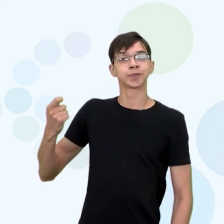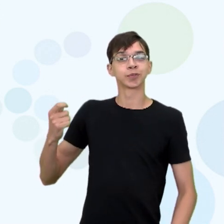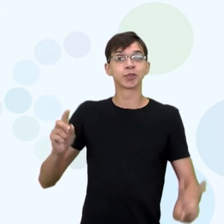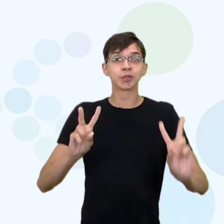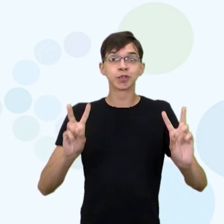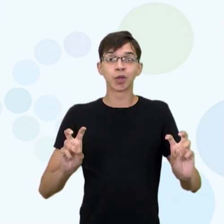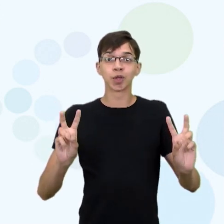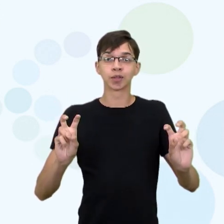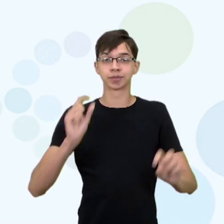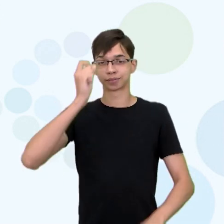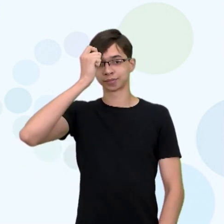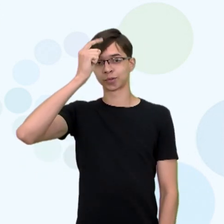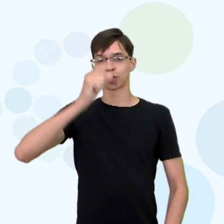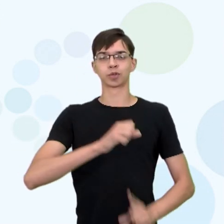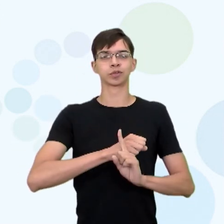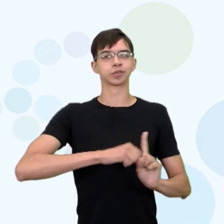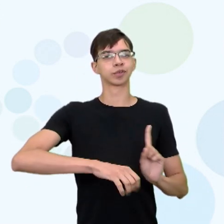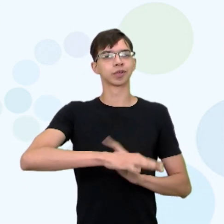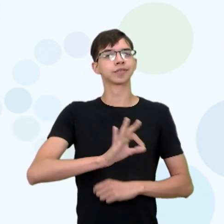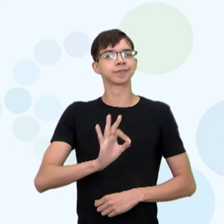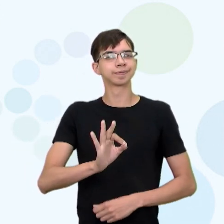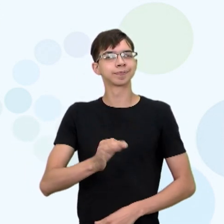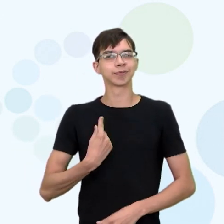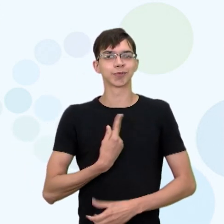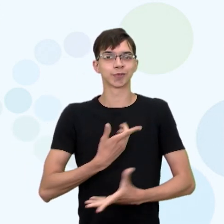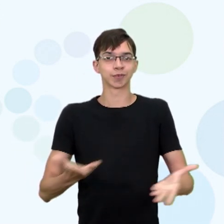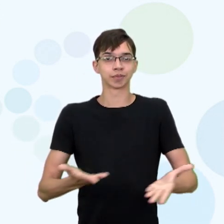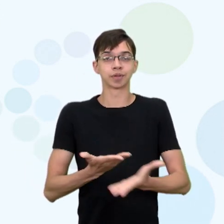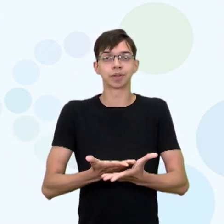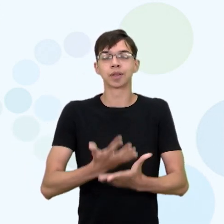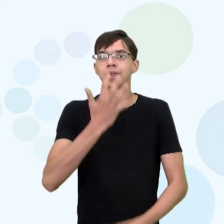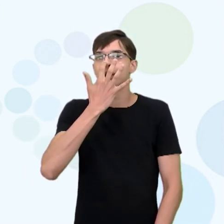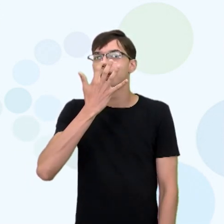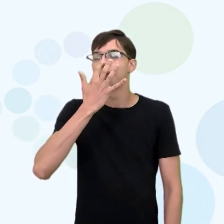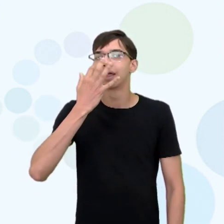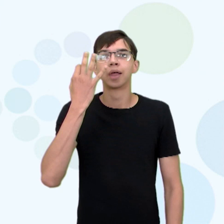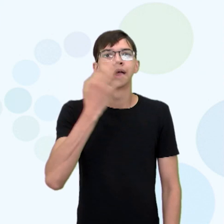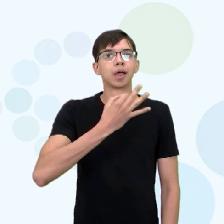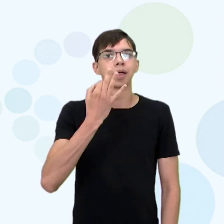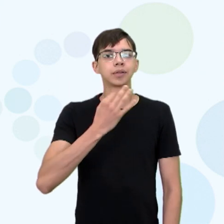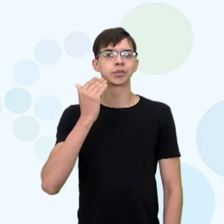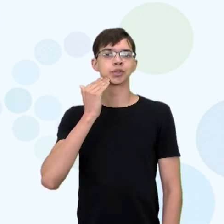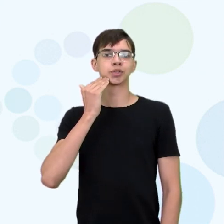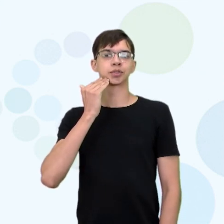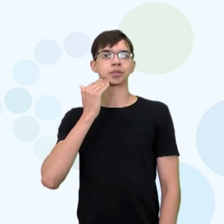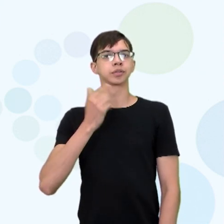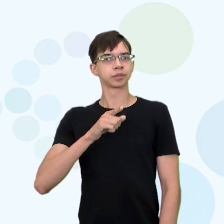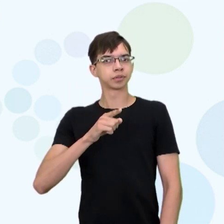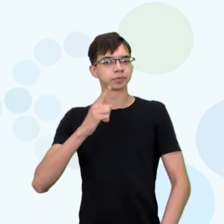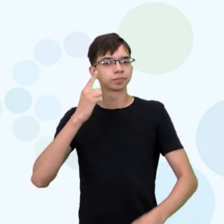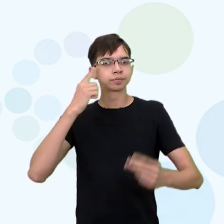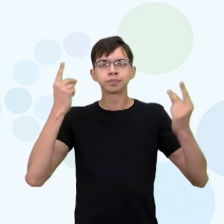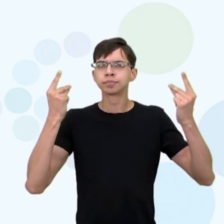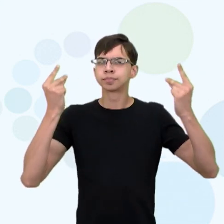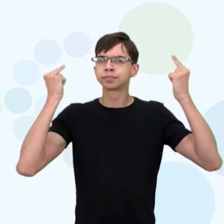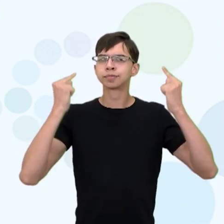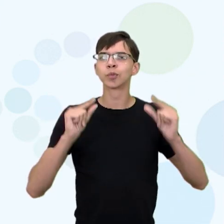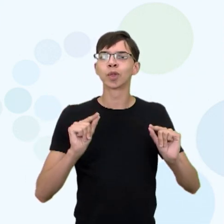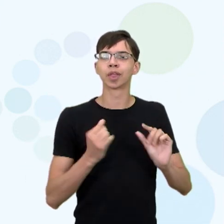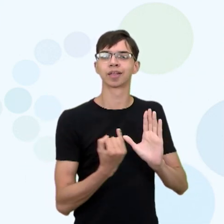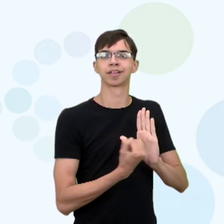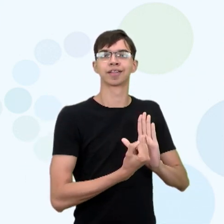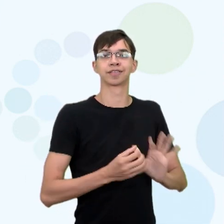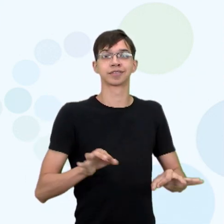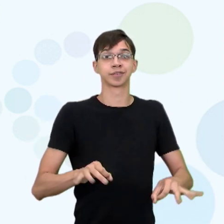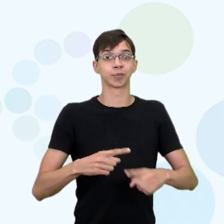Sociedade, né? Hoje, então, estaremos aí numa aula incrível. Adolescente, se liga na identidade. Por quê? Porque somos